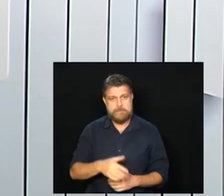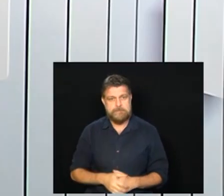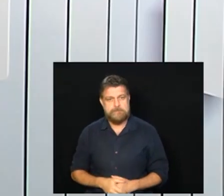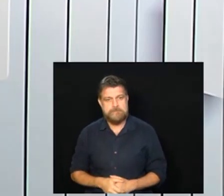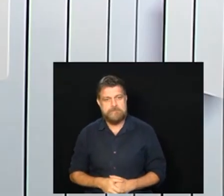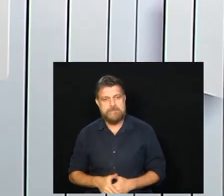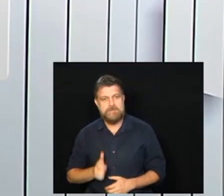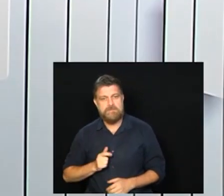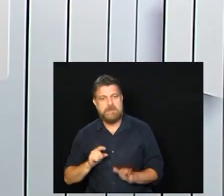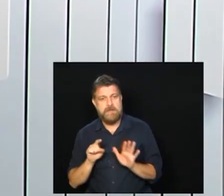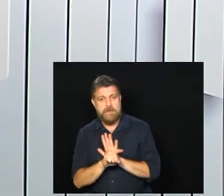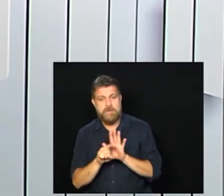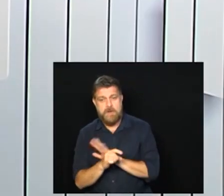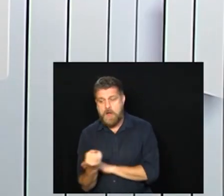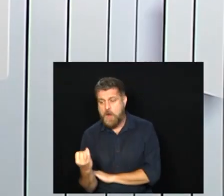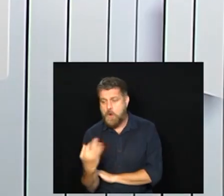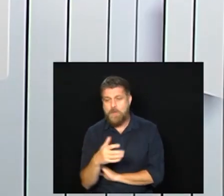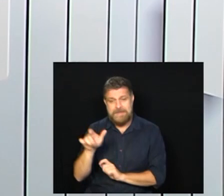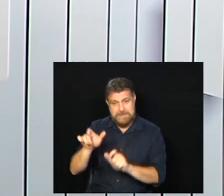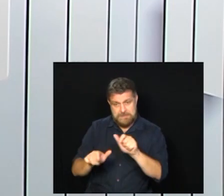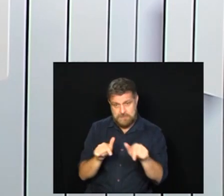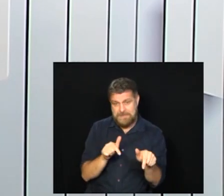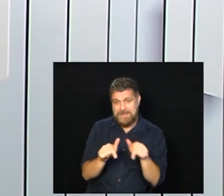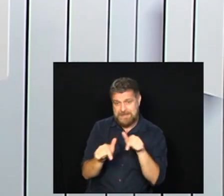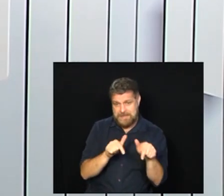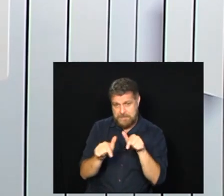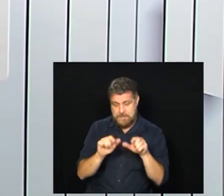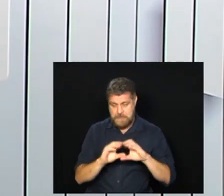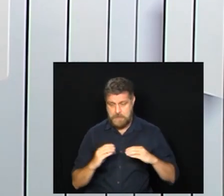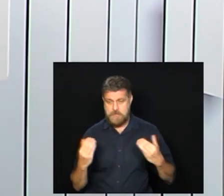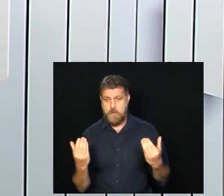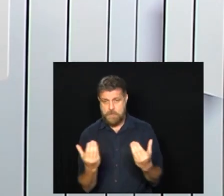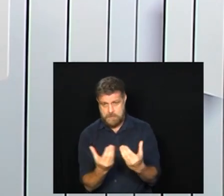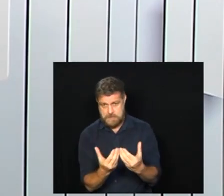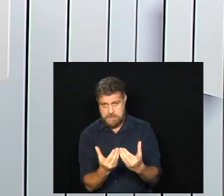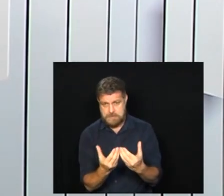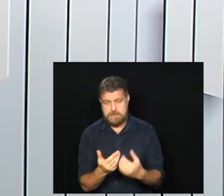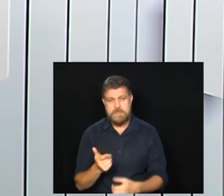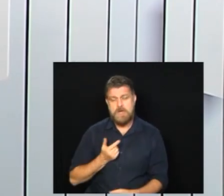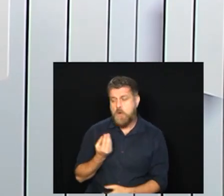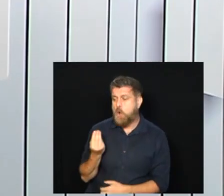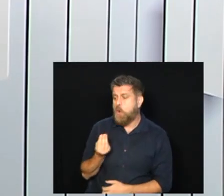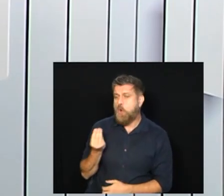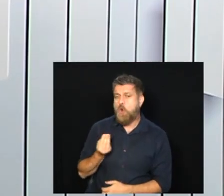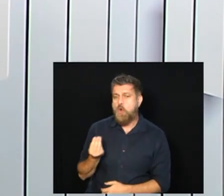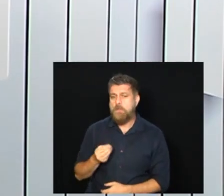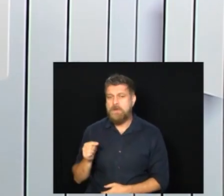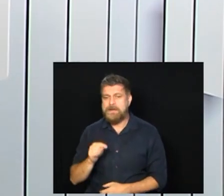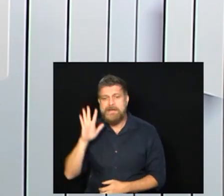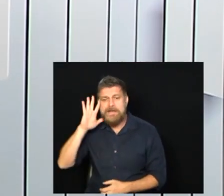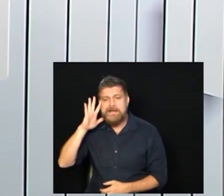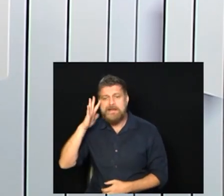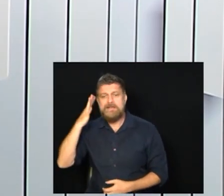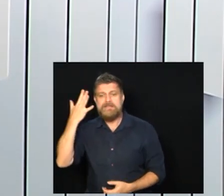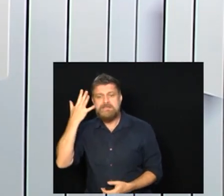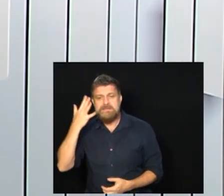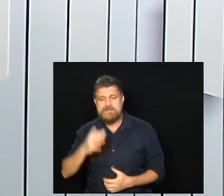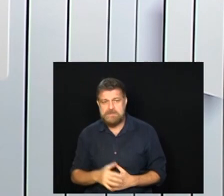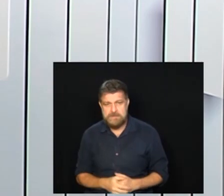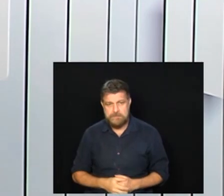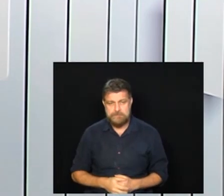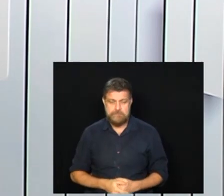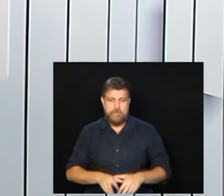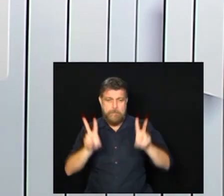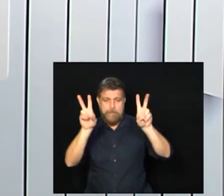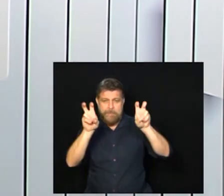a seguinte, quantas pessoas trabalham na cooperativa e como é que é a tomada de decisões